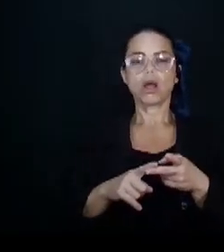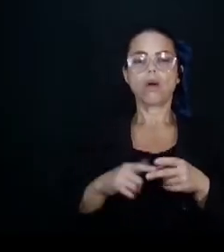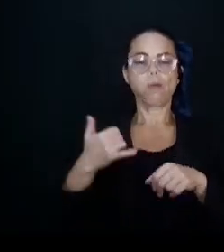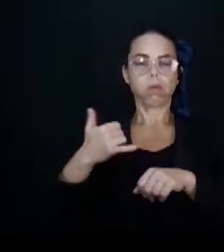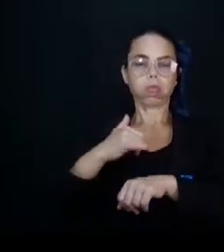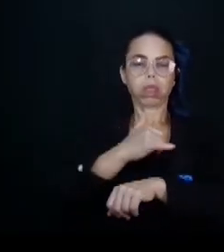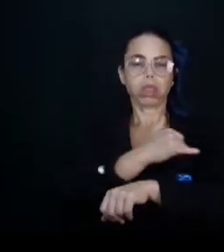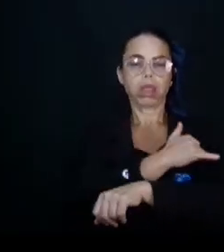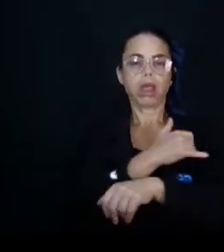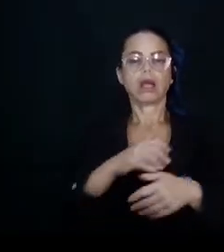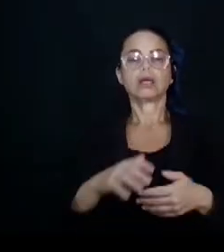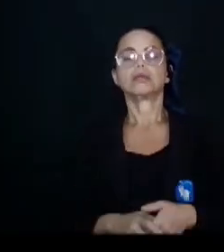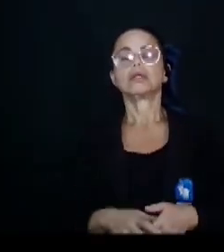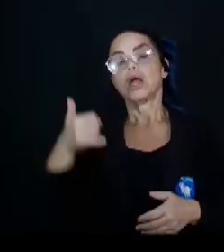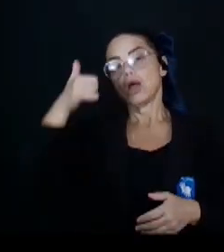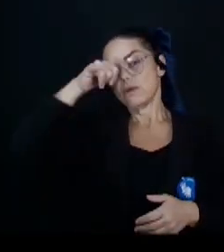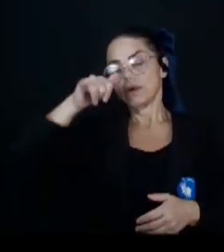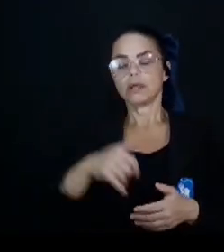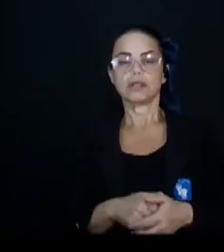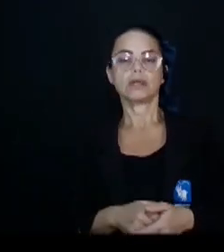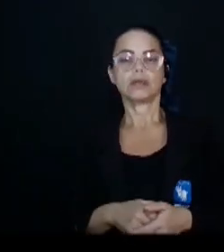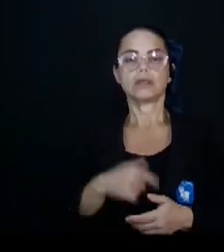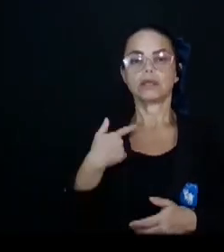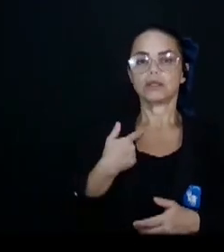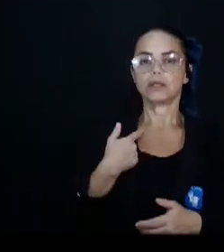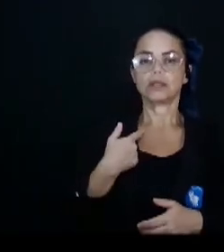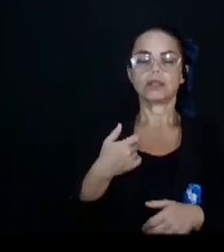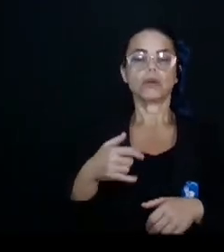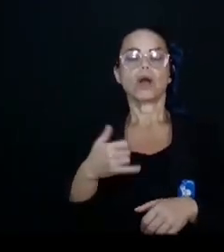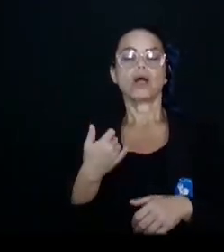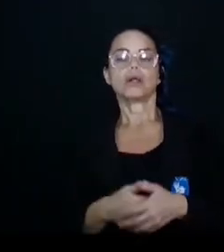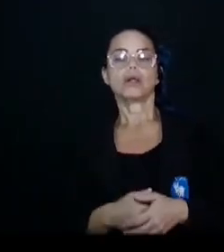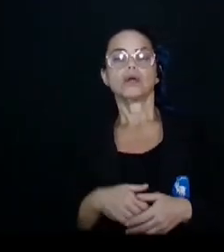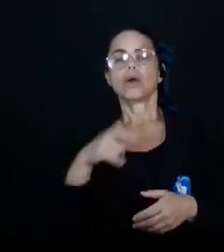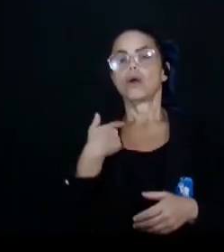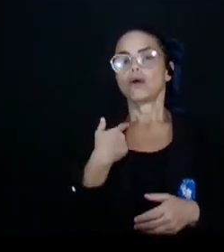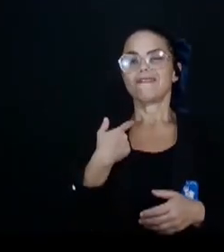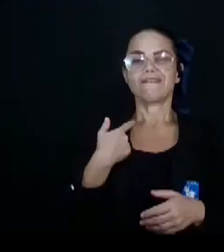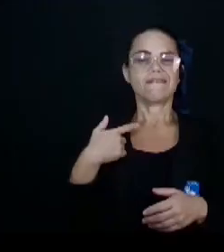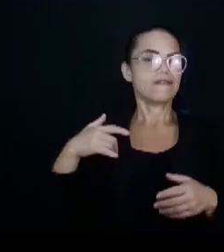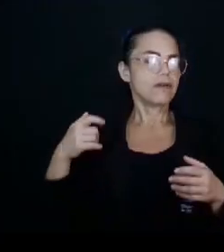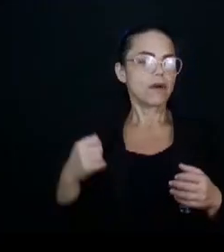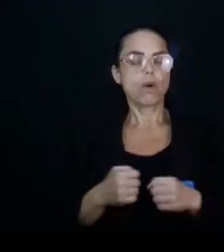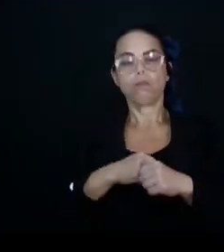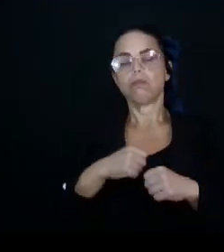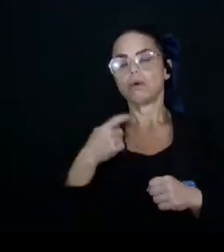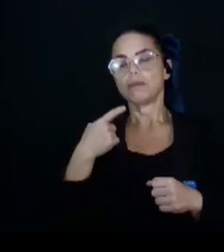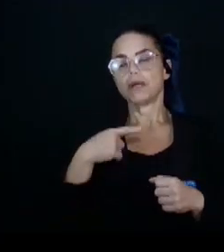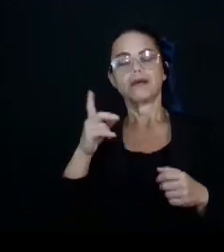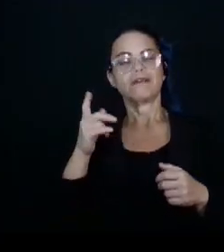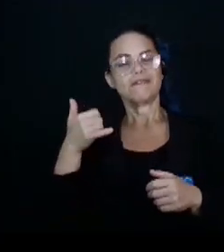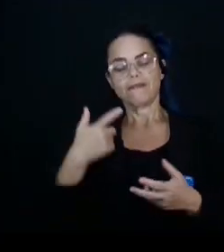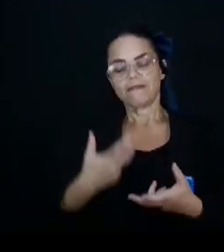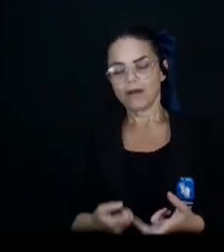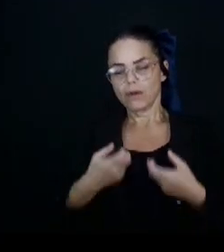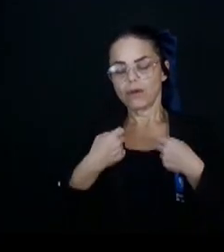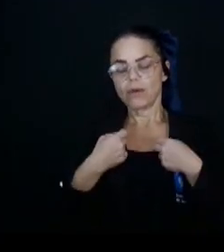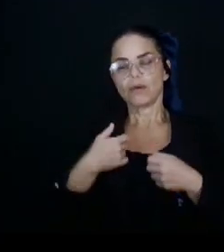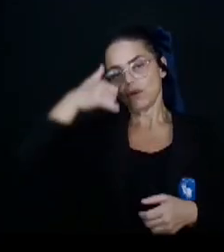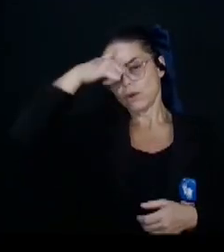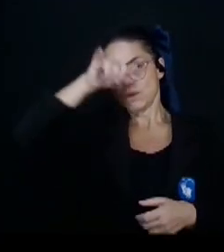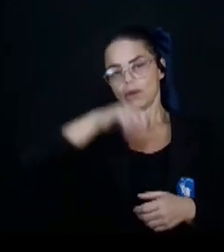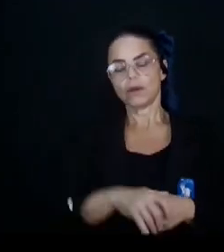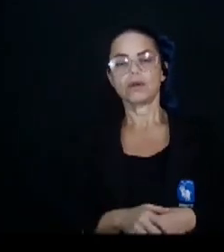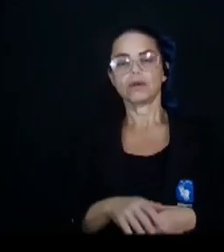são comuns à prevenção de vários outros tipos de câncer também entram na prevenção das leucemias.